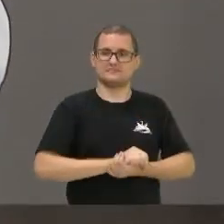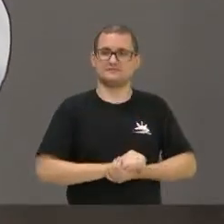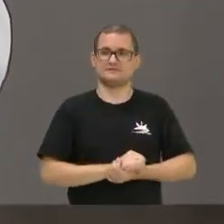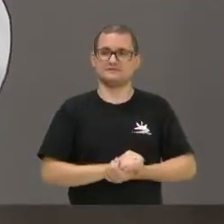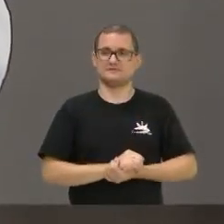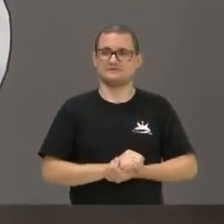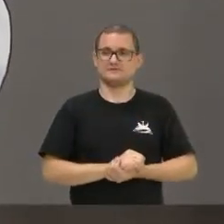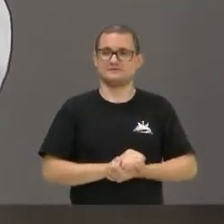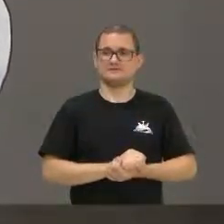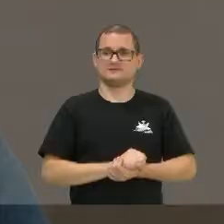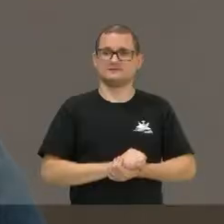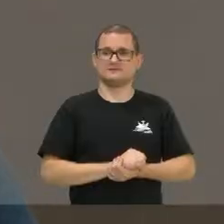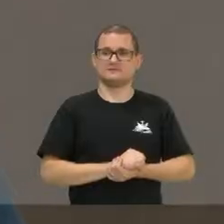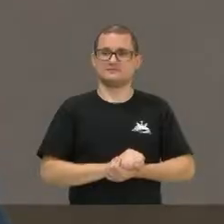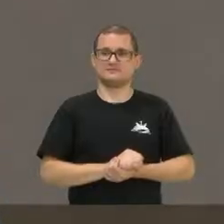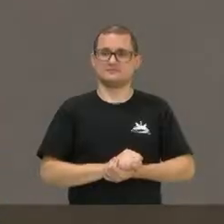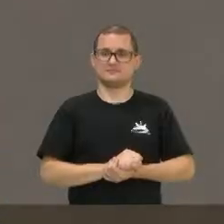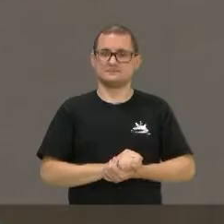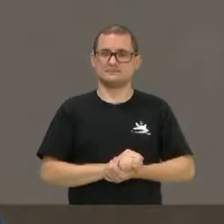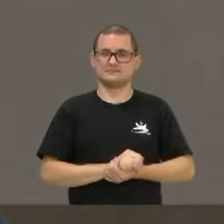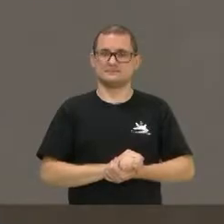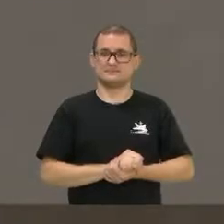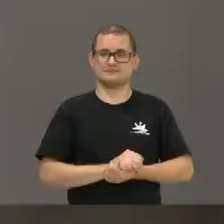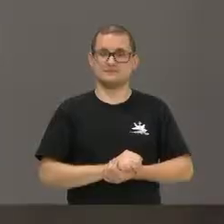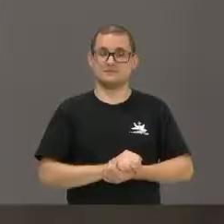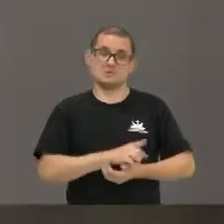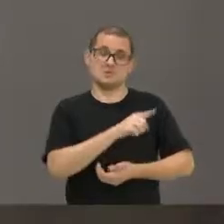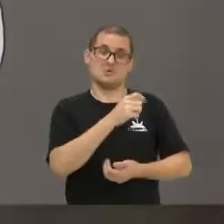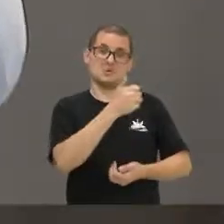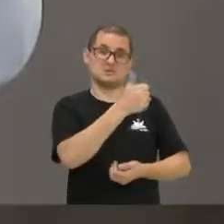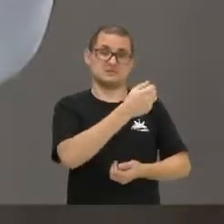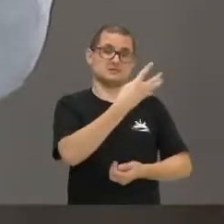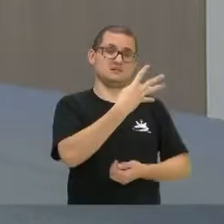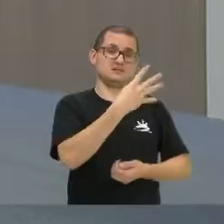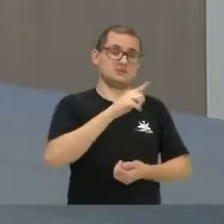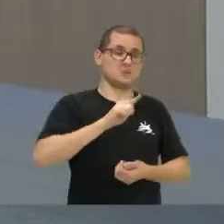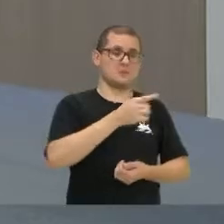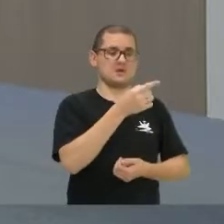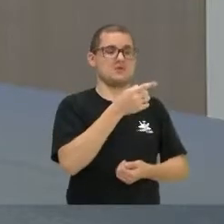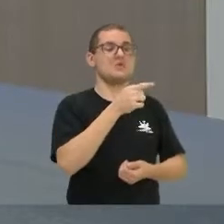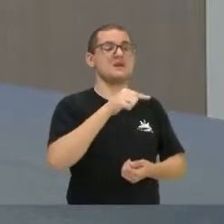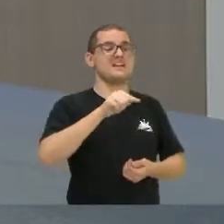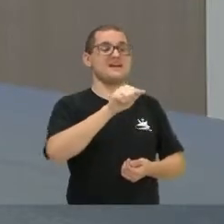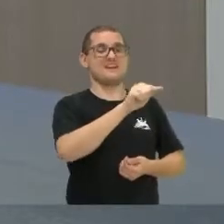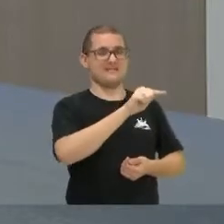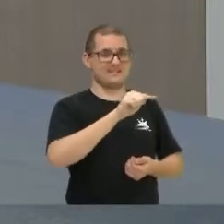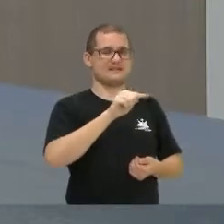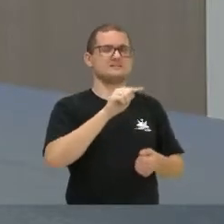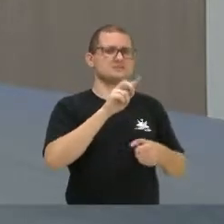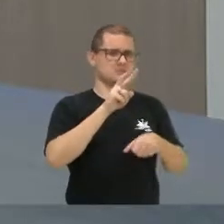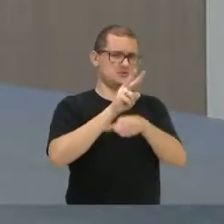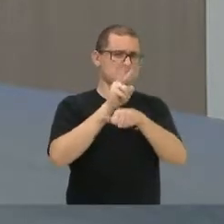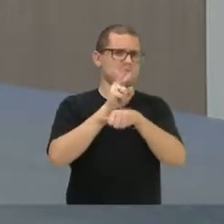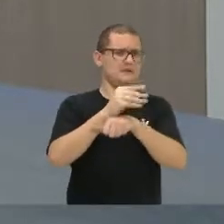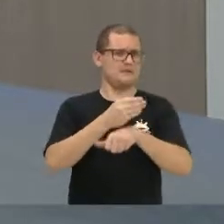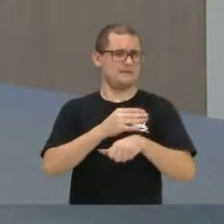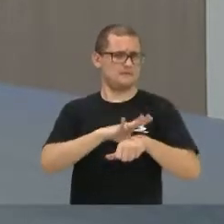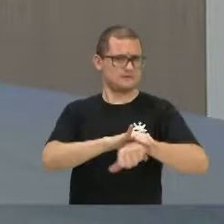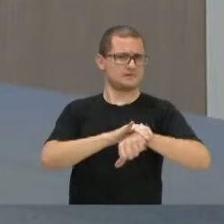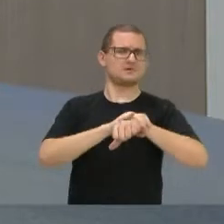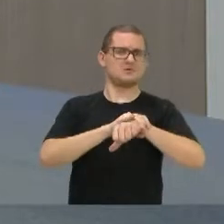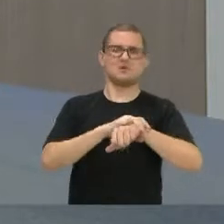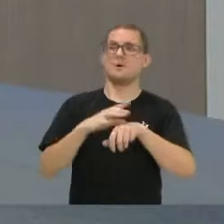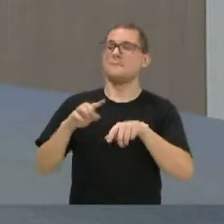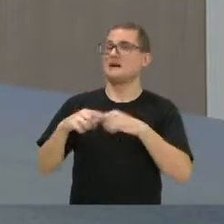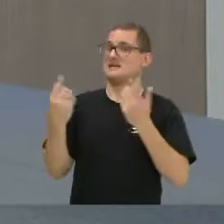assinalados eu lembro seriam preservados agora são é a parte do tempo a parte da igreja